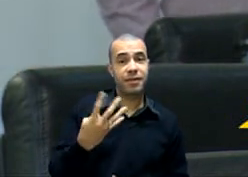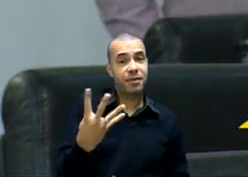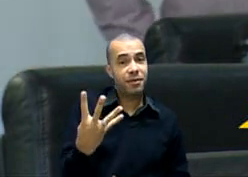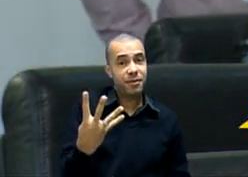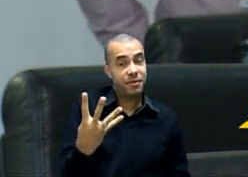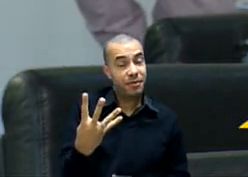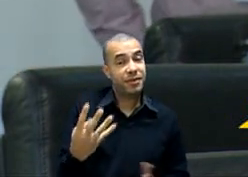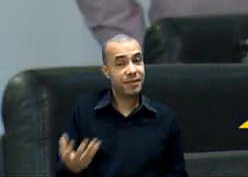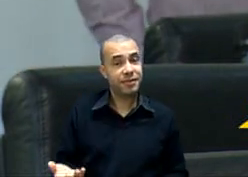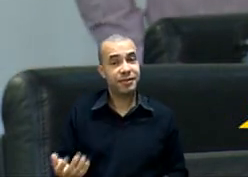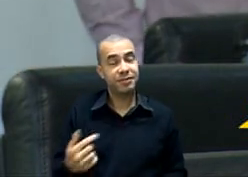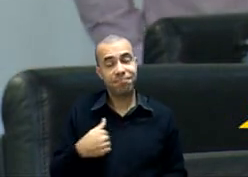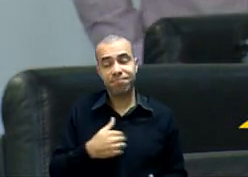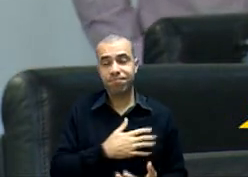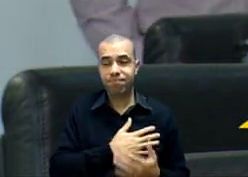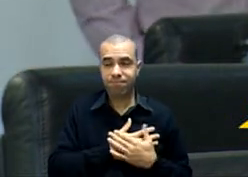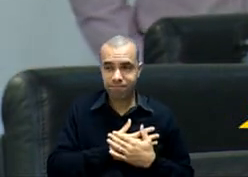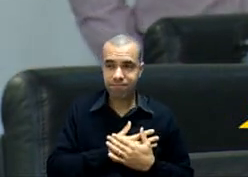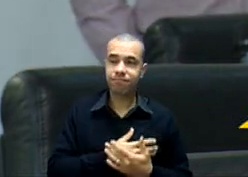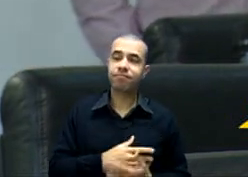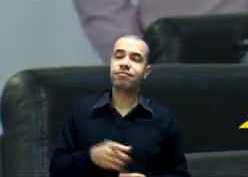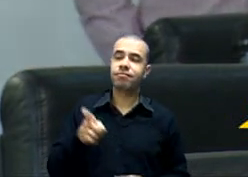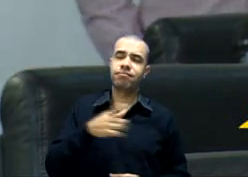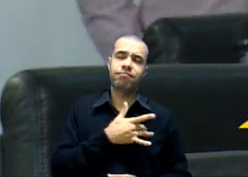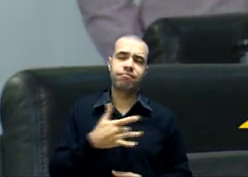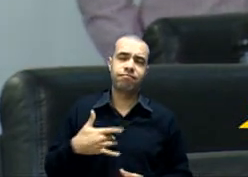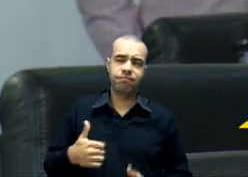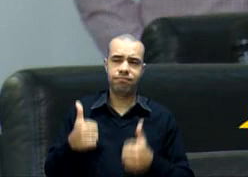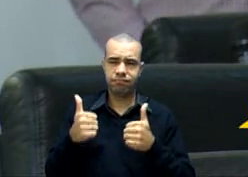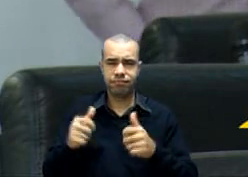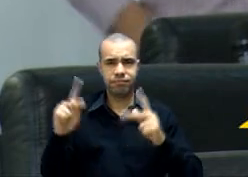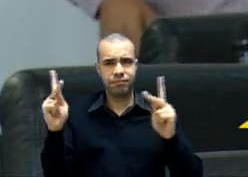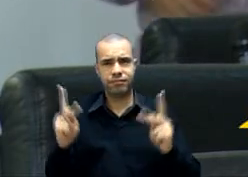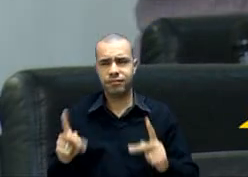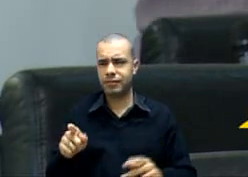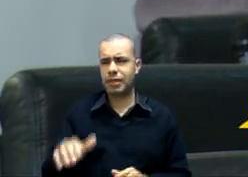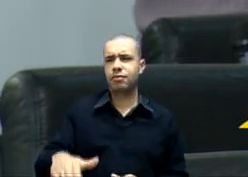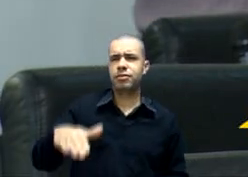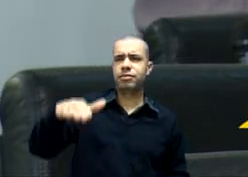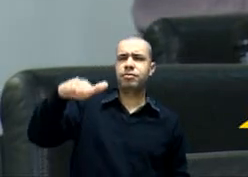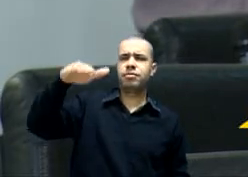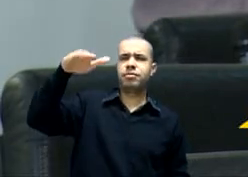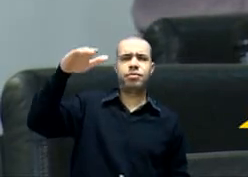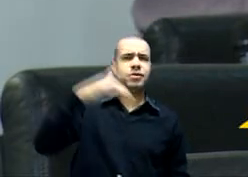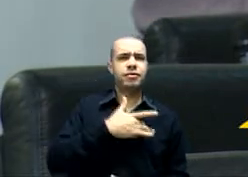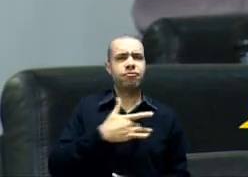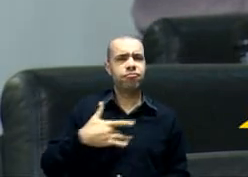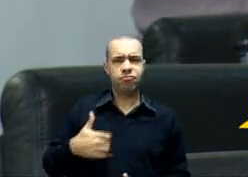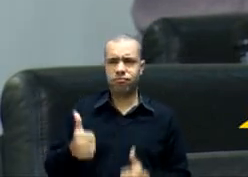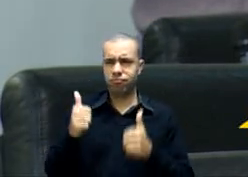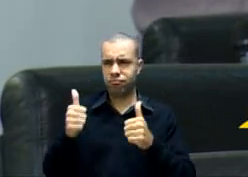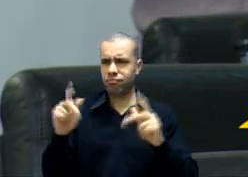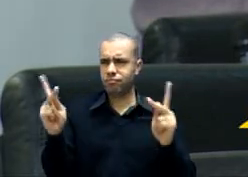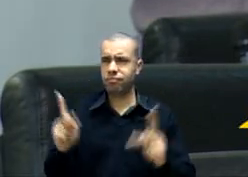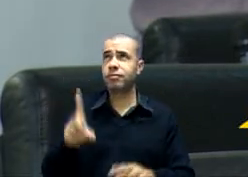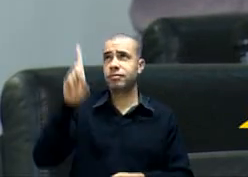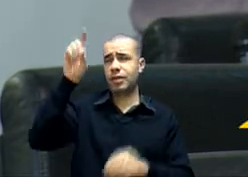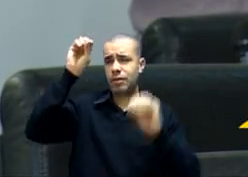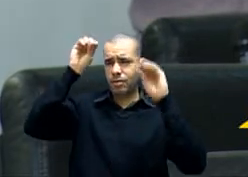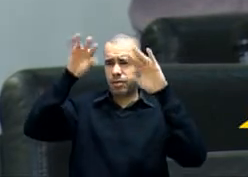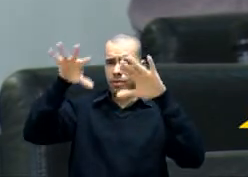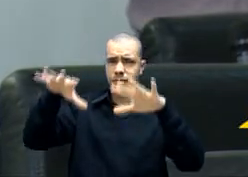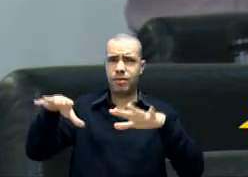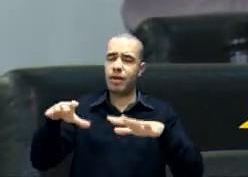quero desejar a ele muita saúde, paz, que ele cresça com bastante saúde, paz, que Deus esteja abençoando a ele e os pais